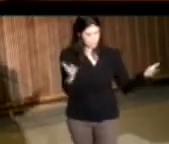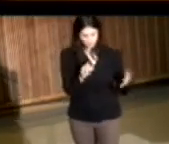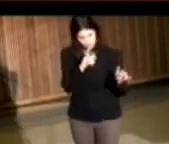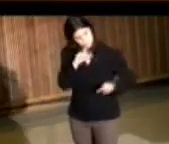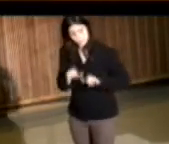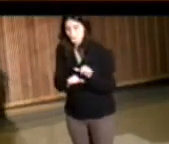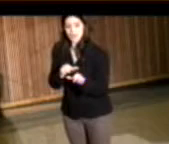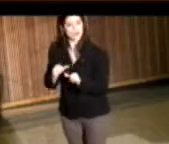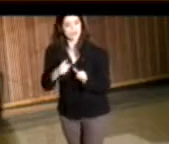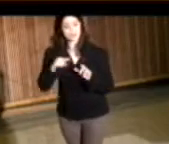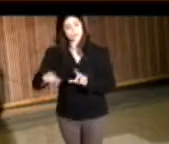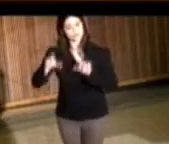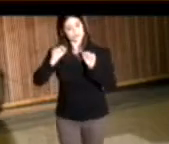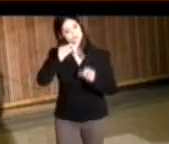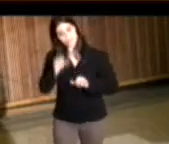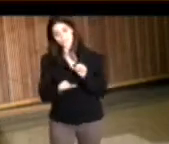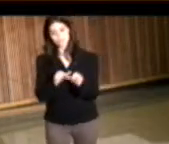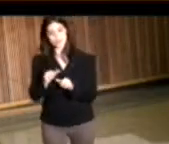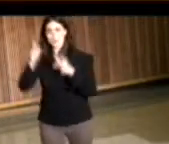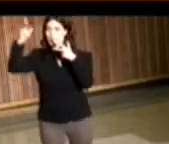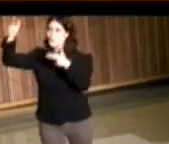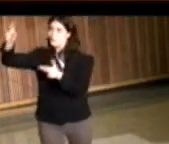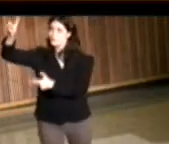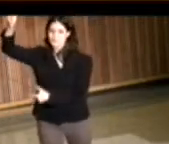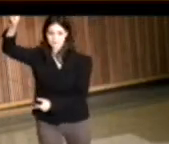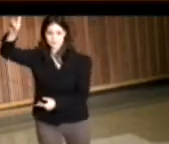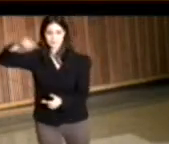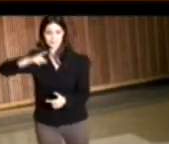Eu vou olhar as pessoas com graça.